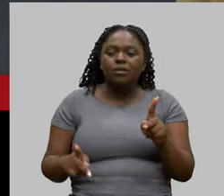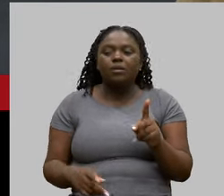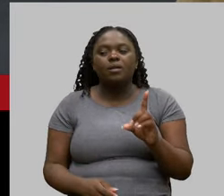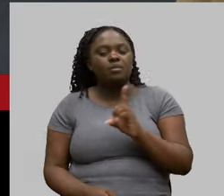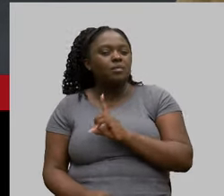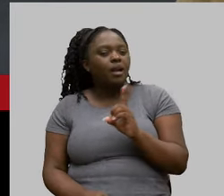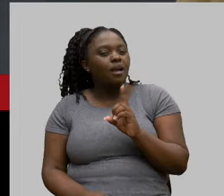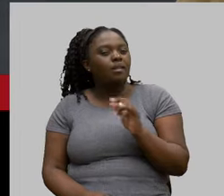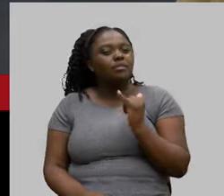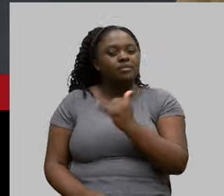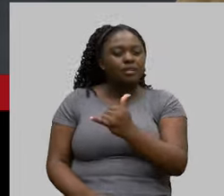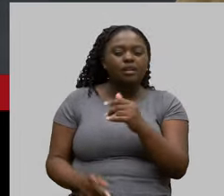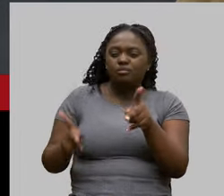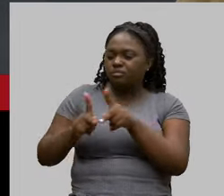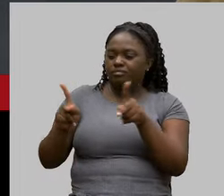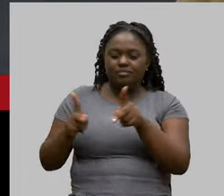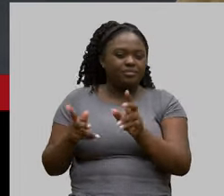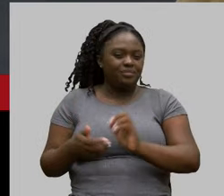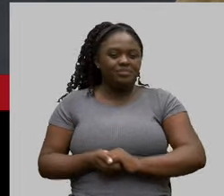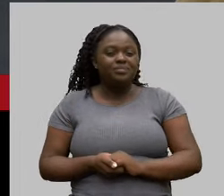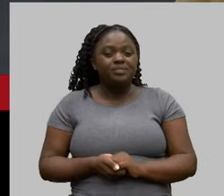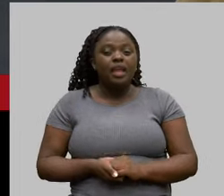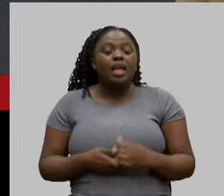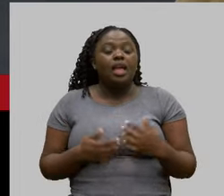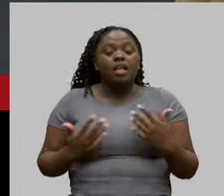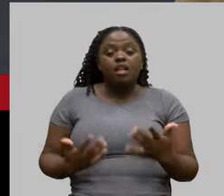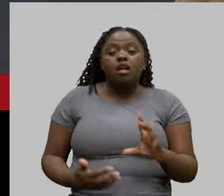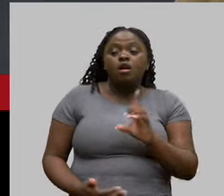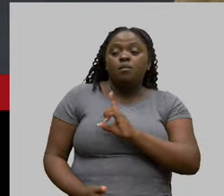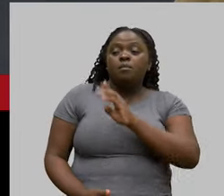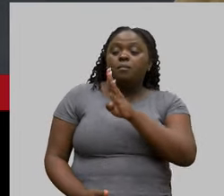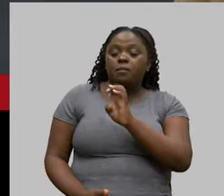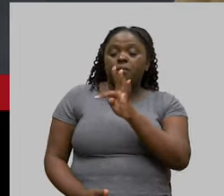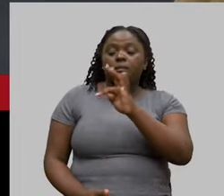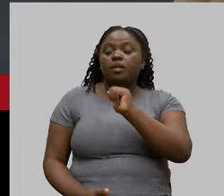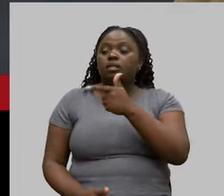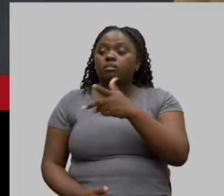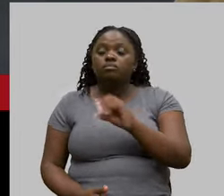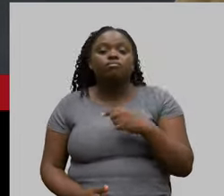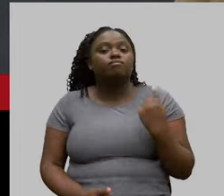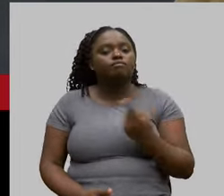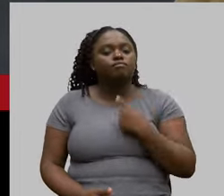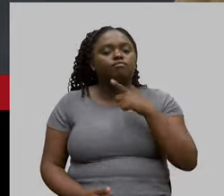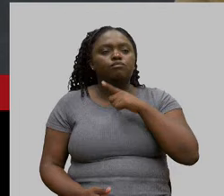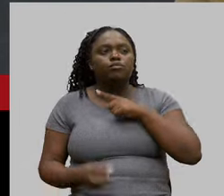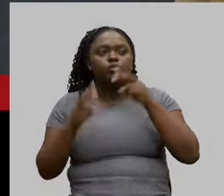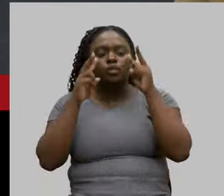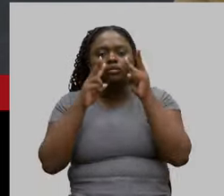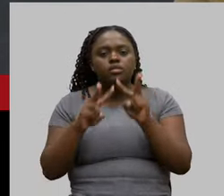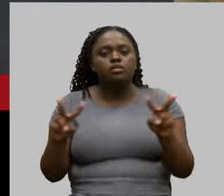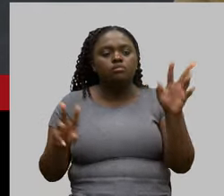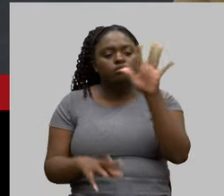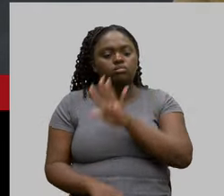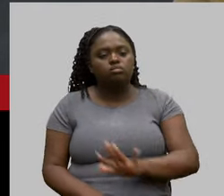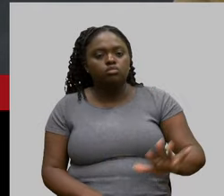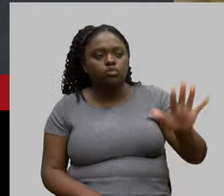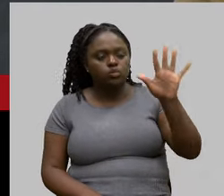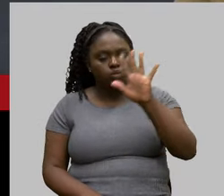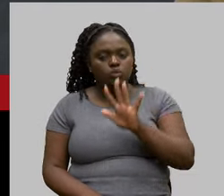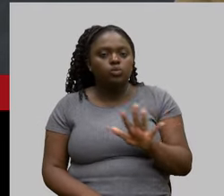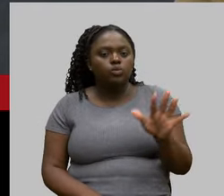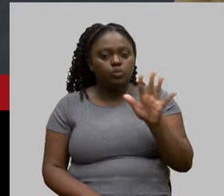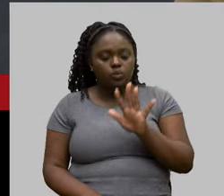acaba chamando de professor mesmo então Deputado Betão eh para que a gente tenha uma visão geográfica dos regimes previdenciários